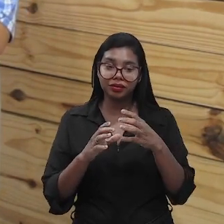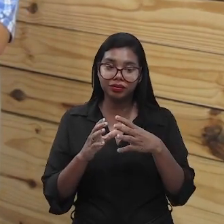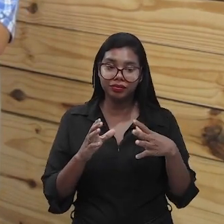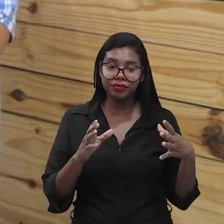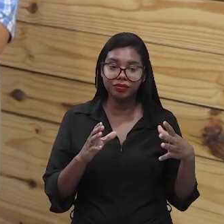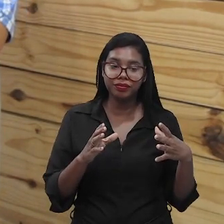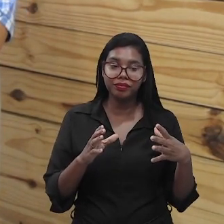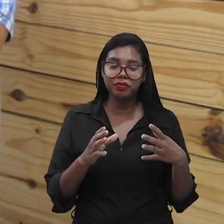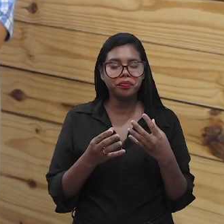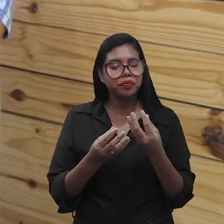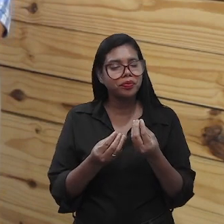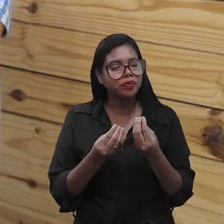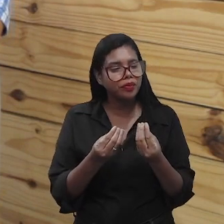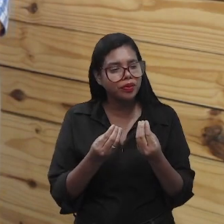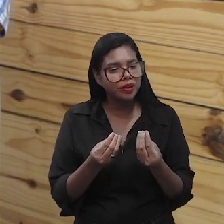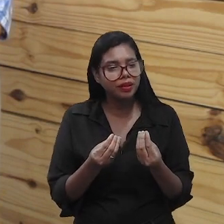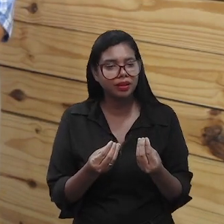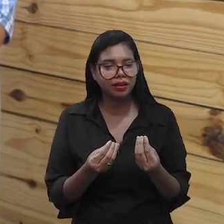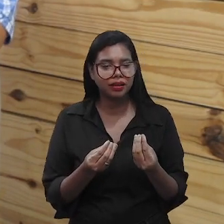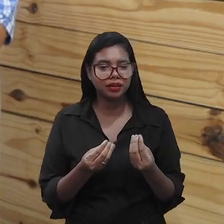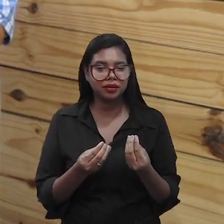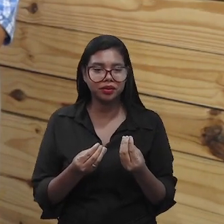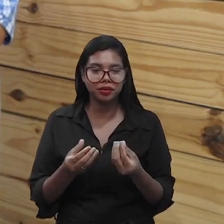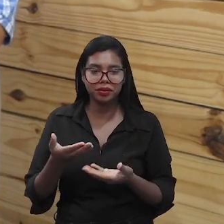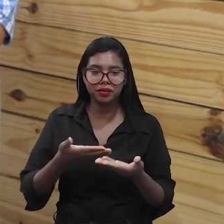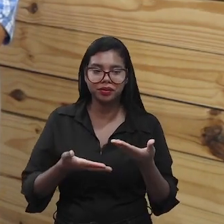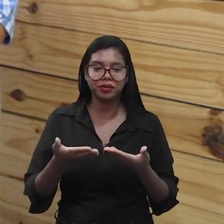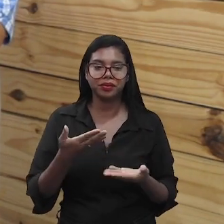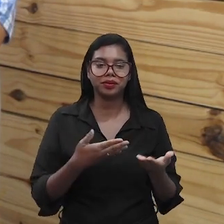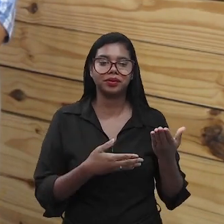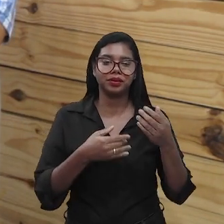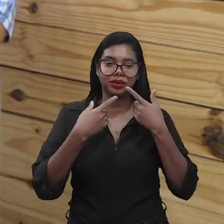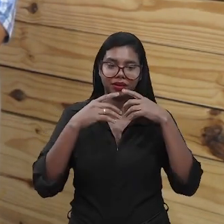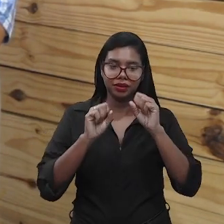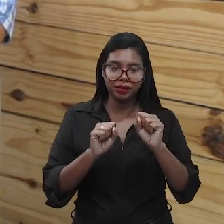poder me valer um pouco dessa linguagem audiovisual,